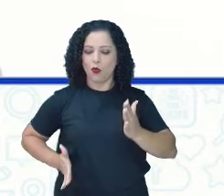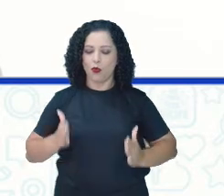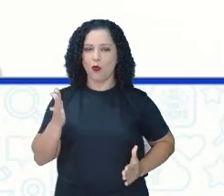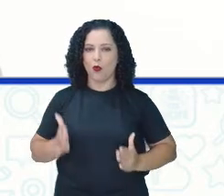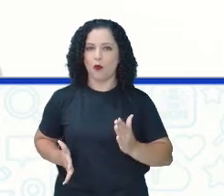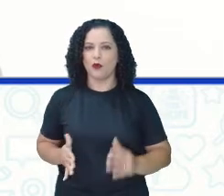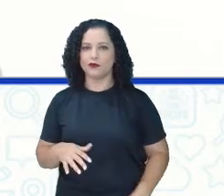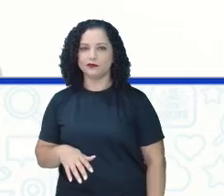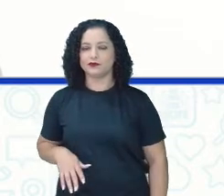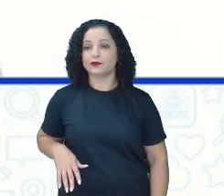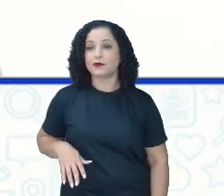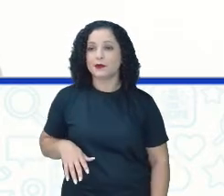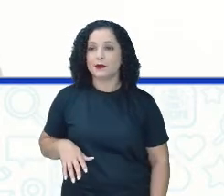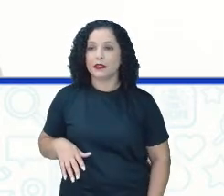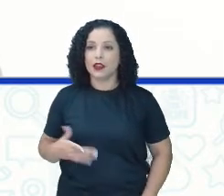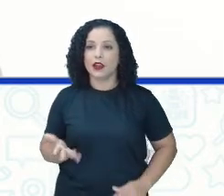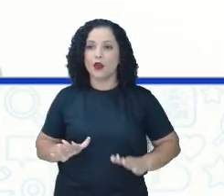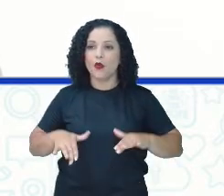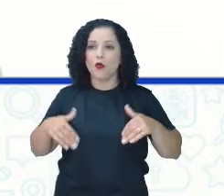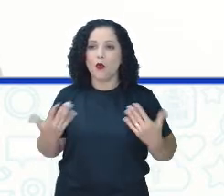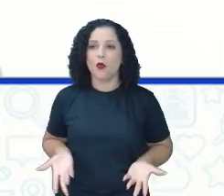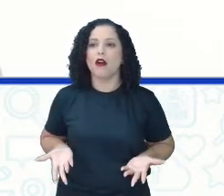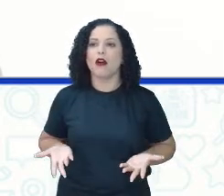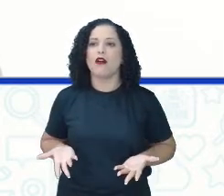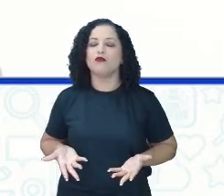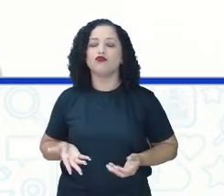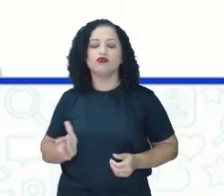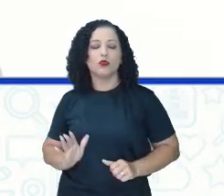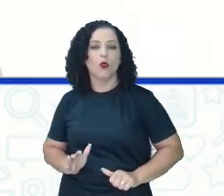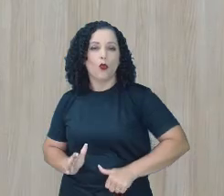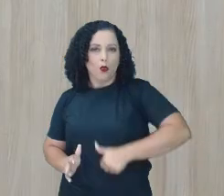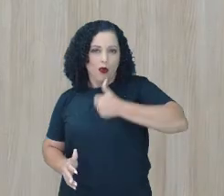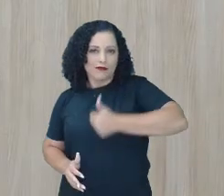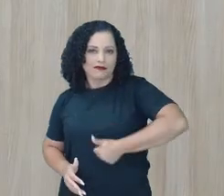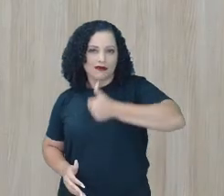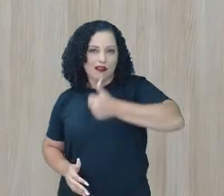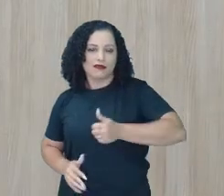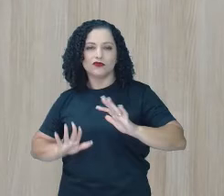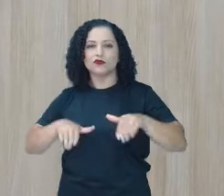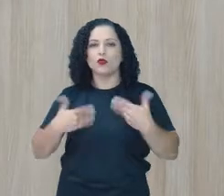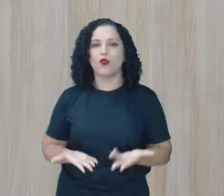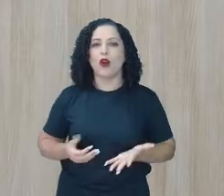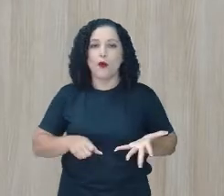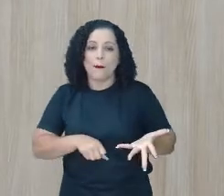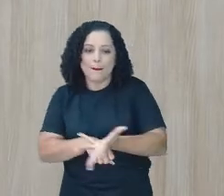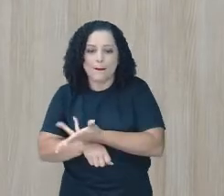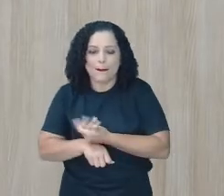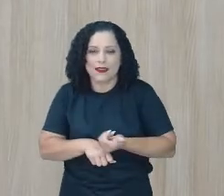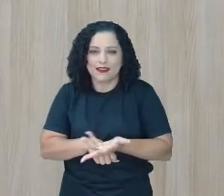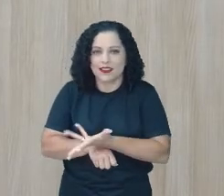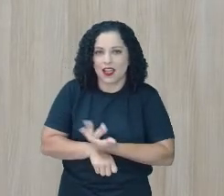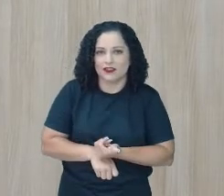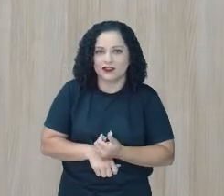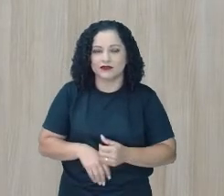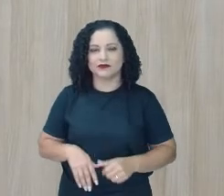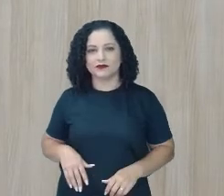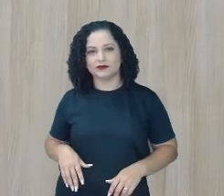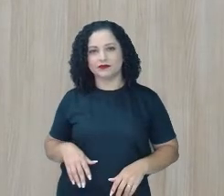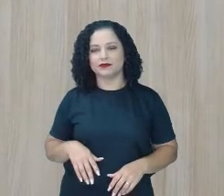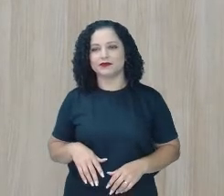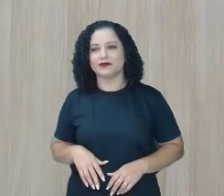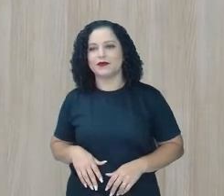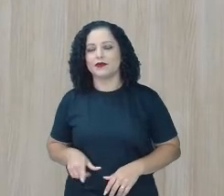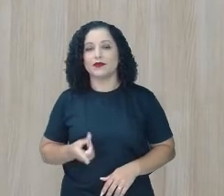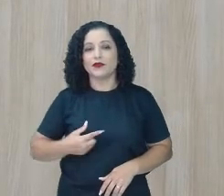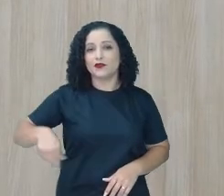as qualidades, quais são também as habilidades que eles teriam. Vocês têm que aí imaginar, soltar